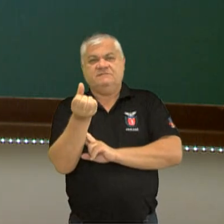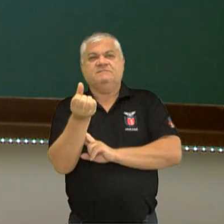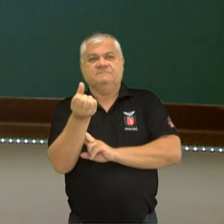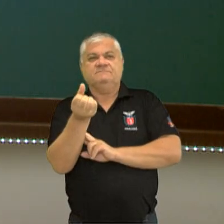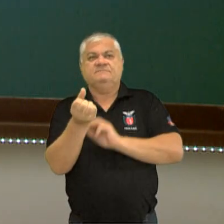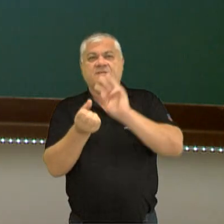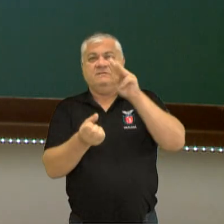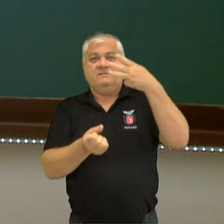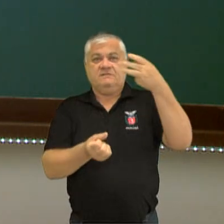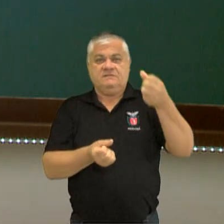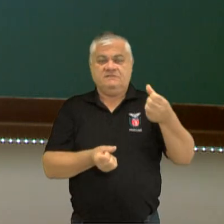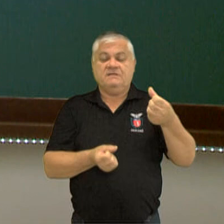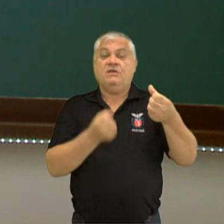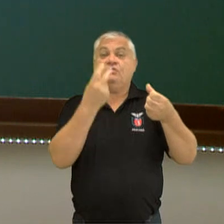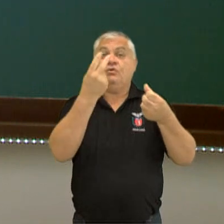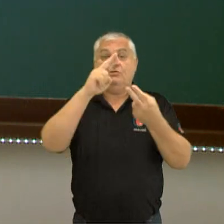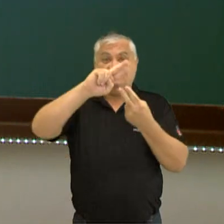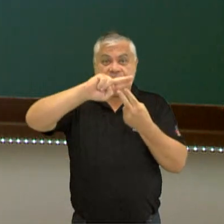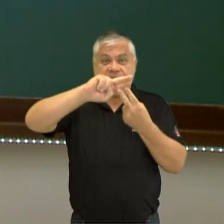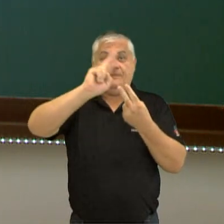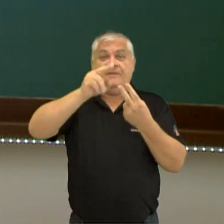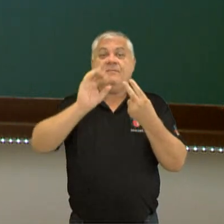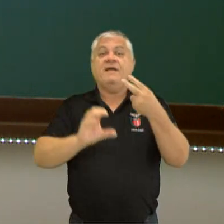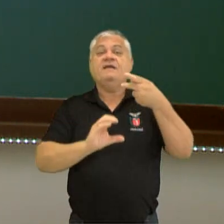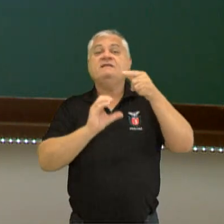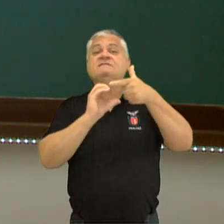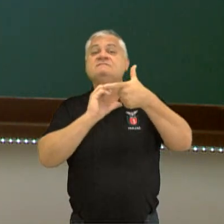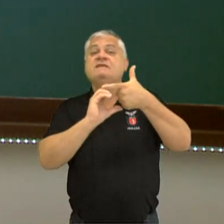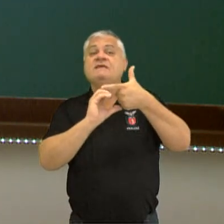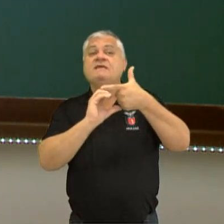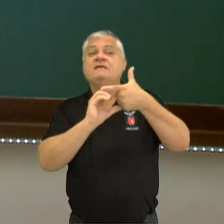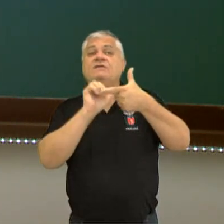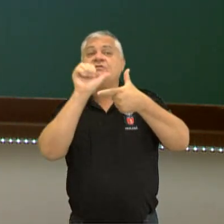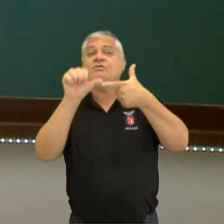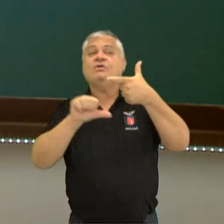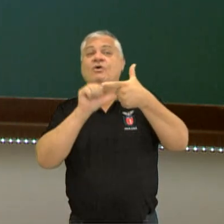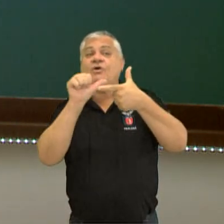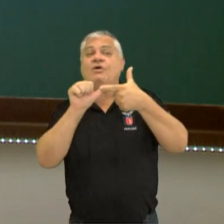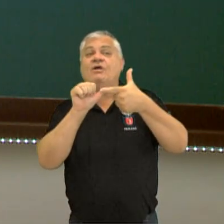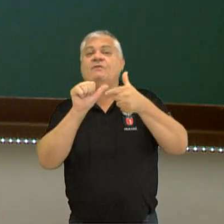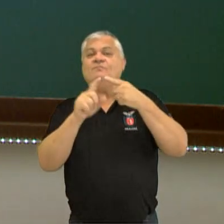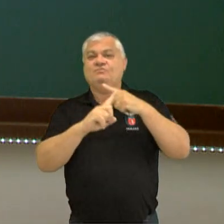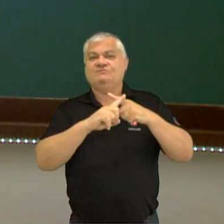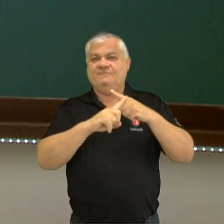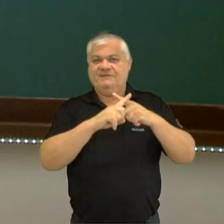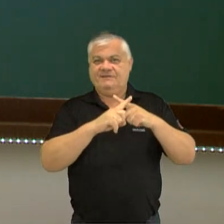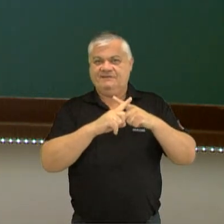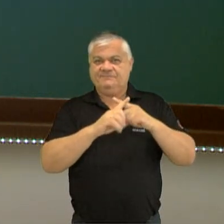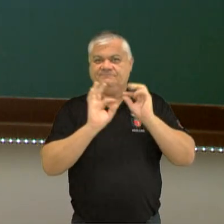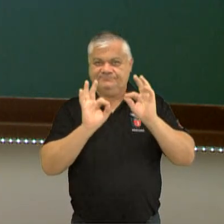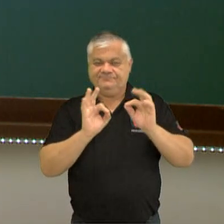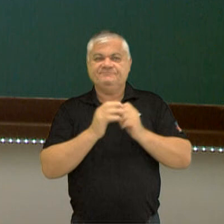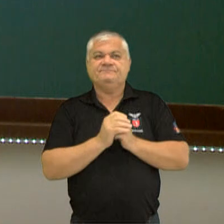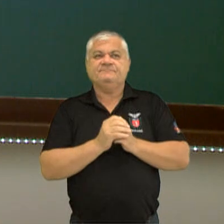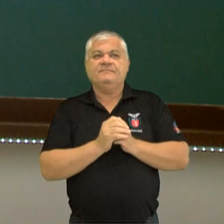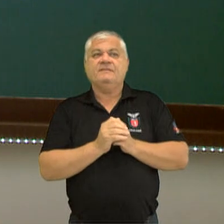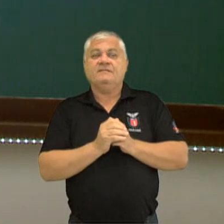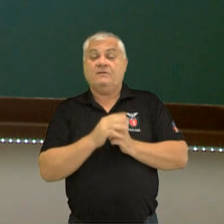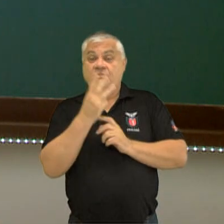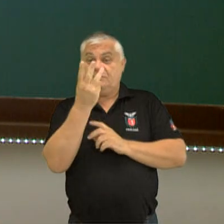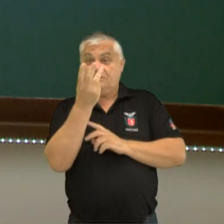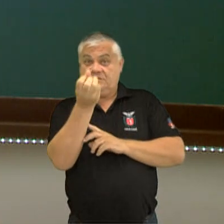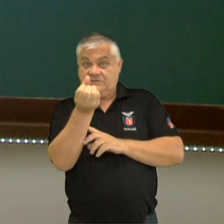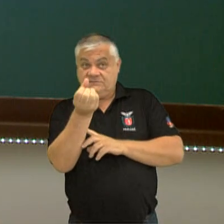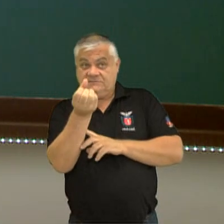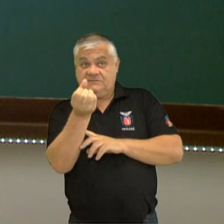2π continua 2π, só que eu tenho que isolar o c. O c está dividindo, passa multiplicando. 36 está